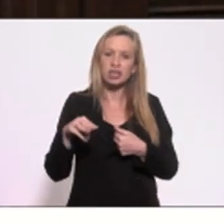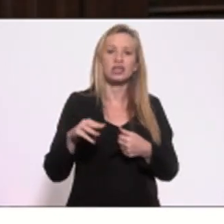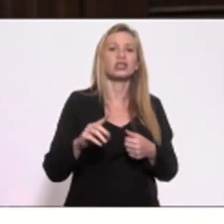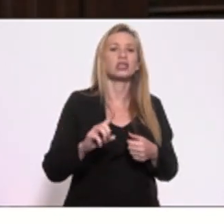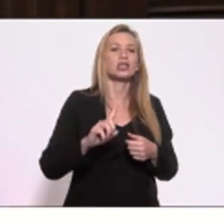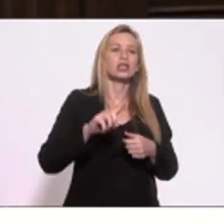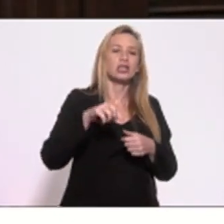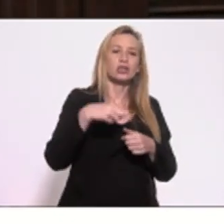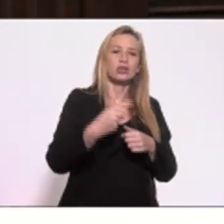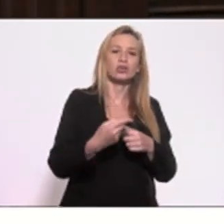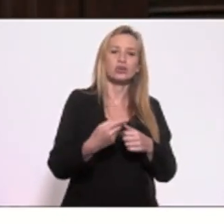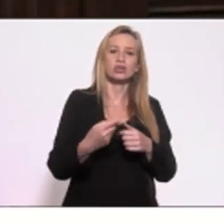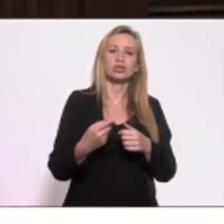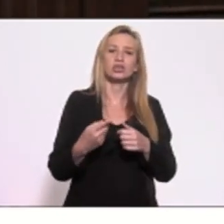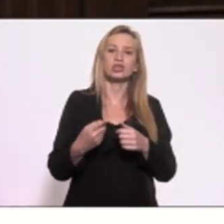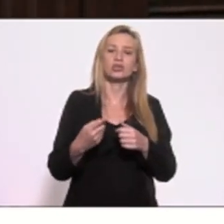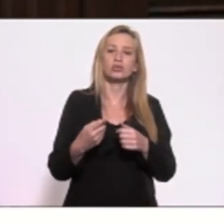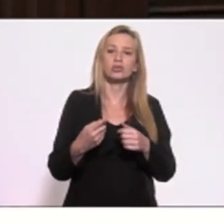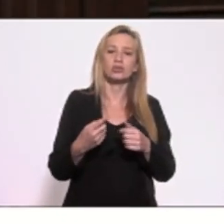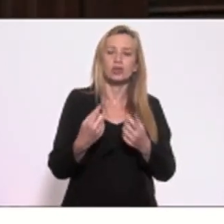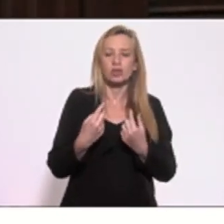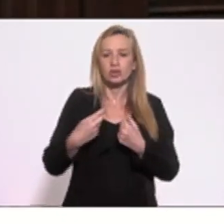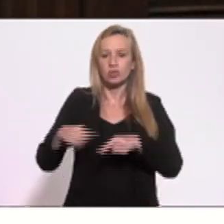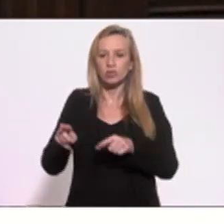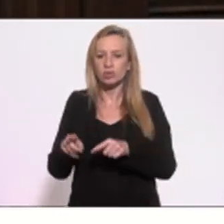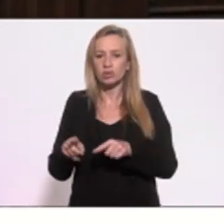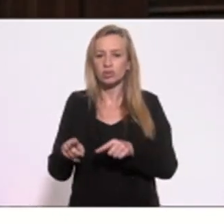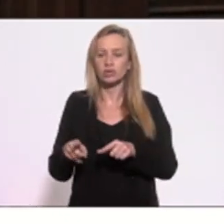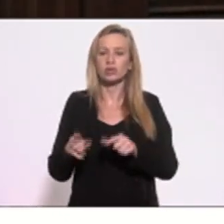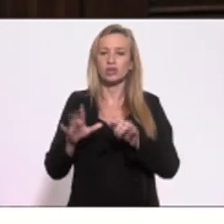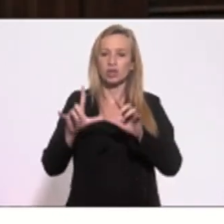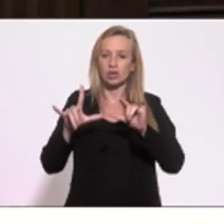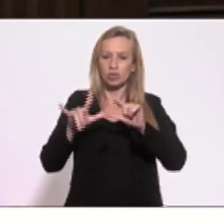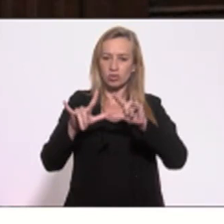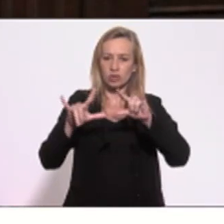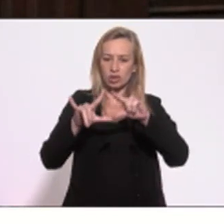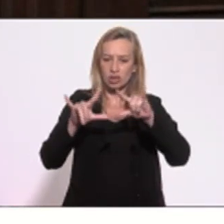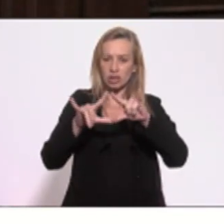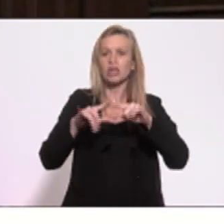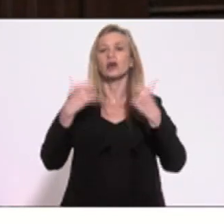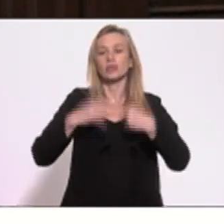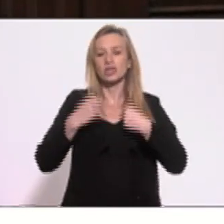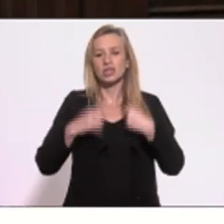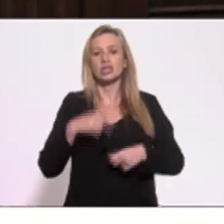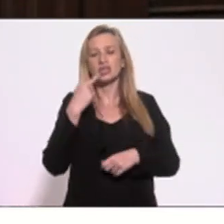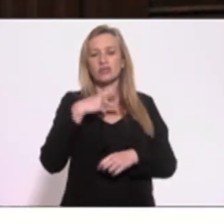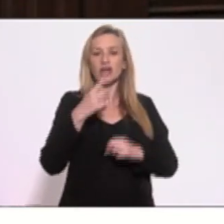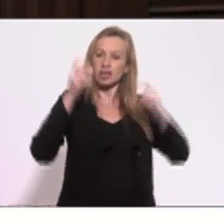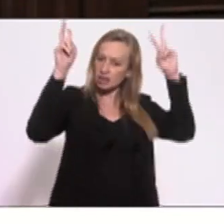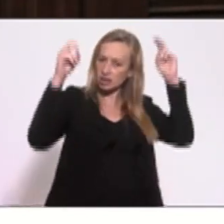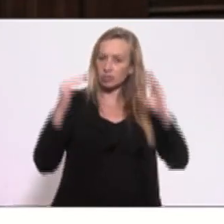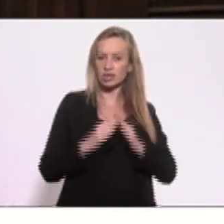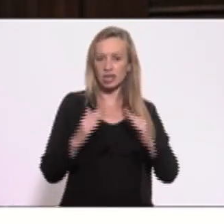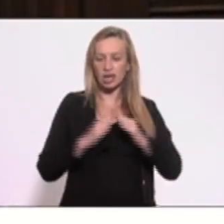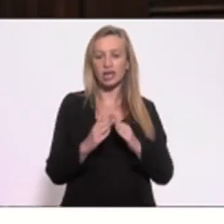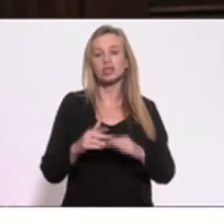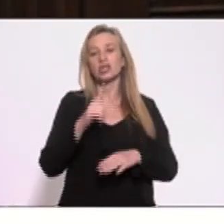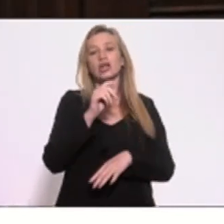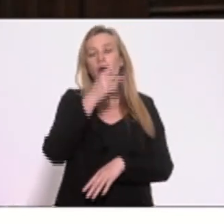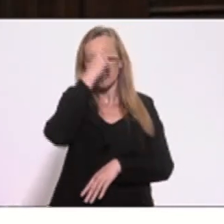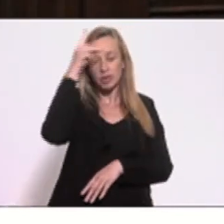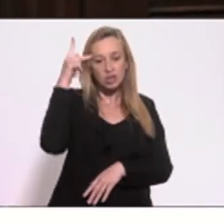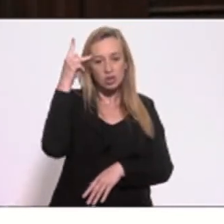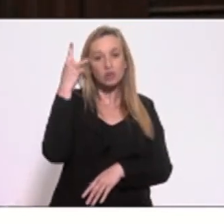de fake news. A gente precisa trazer esse tema para essa casa, afinal de contas, são